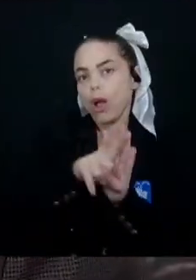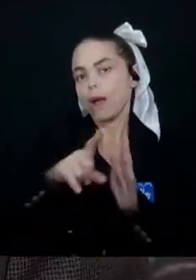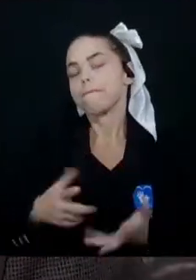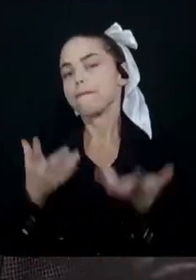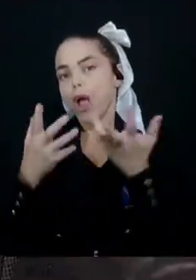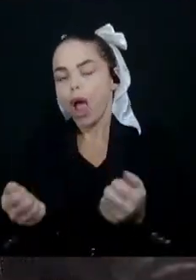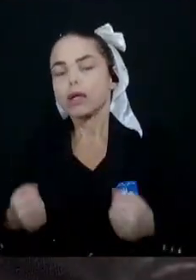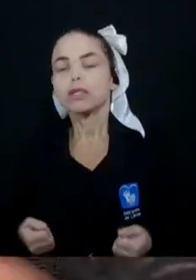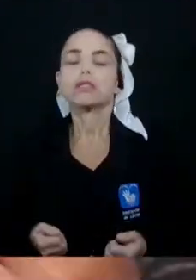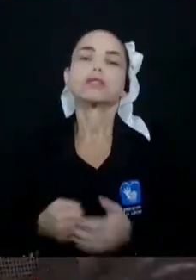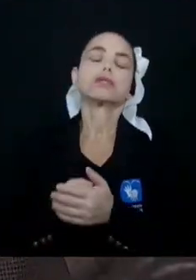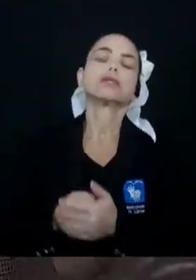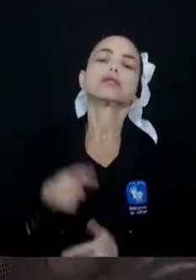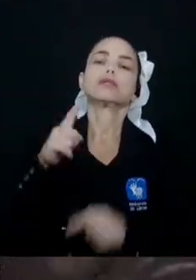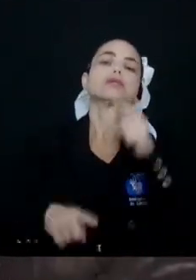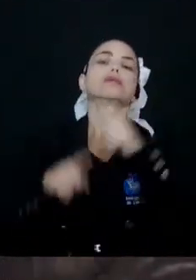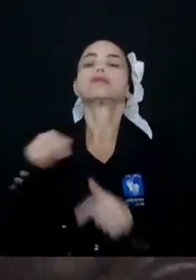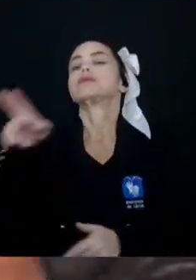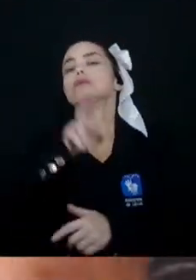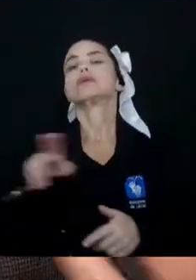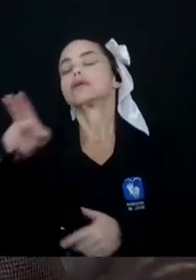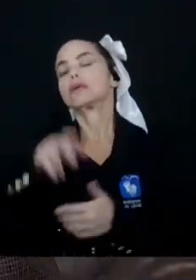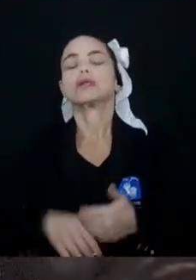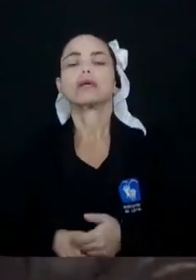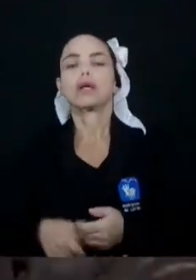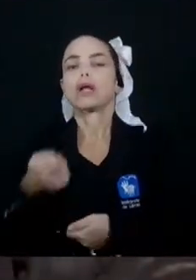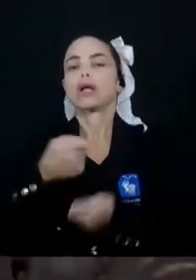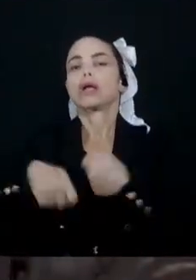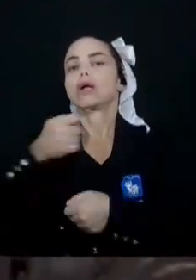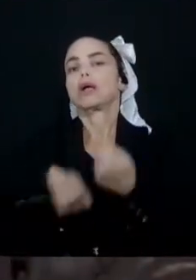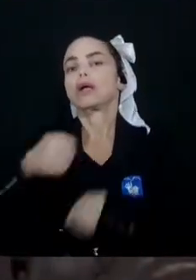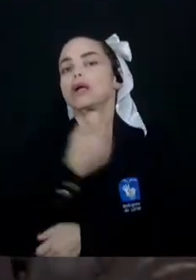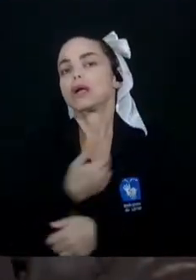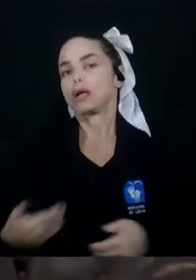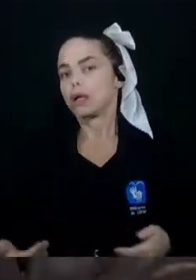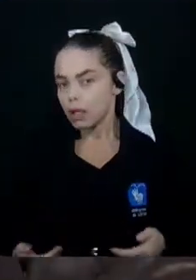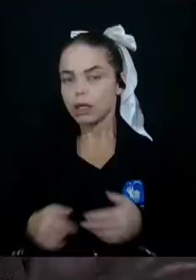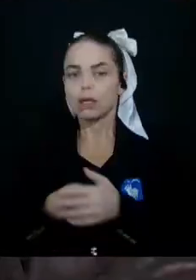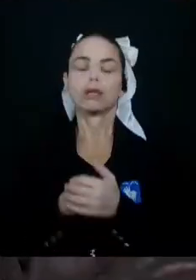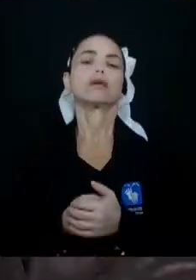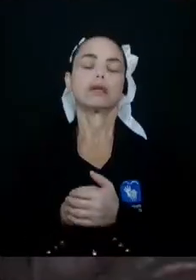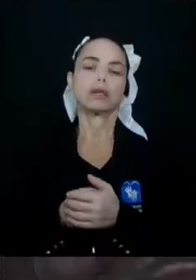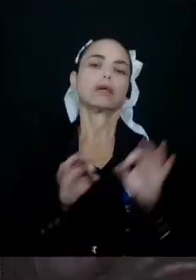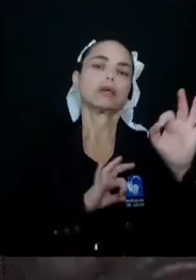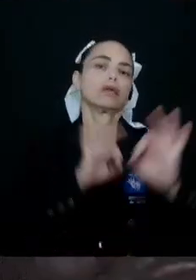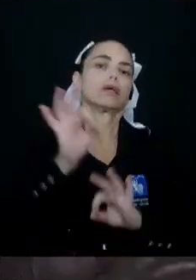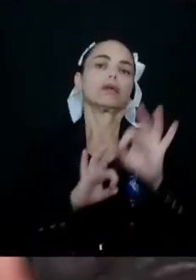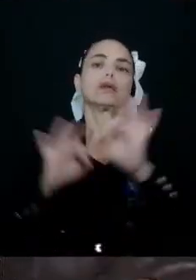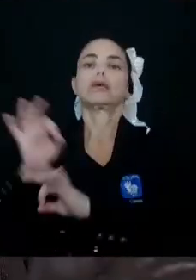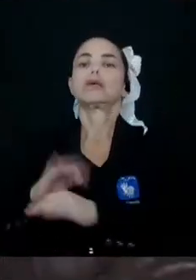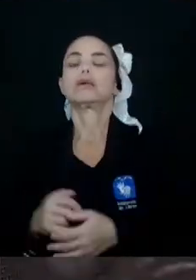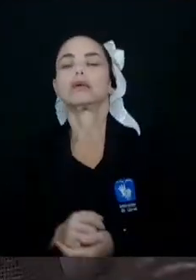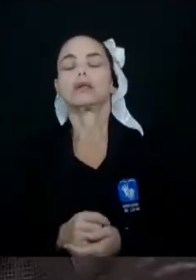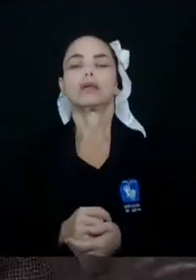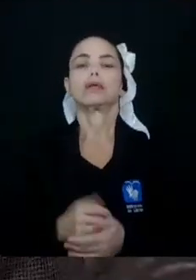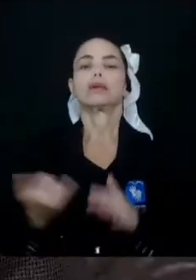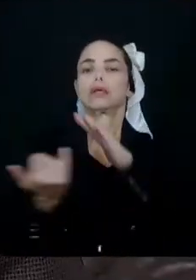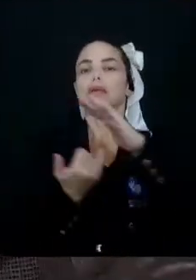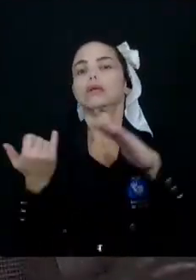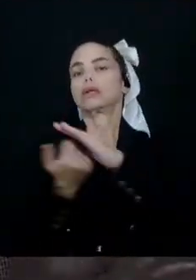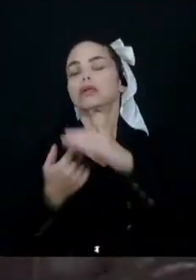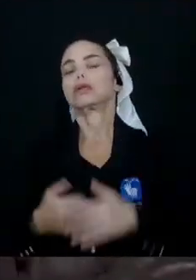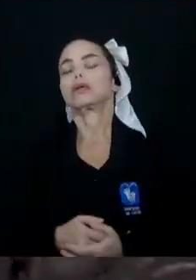possam ser utilizados ou pela administração pública ou até por organizações da sociedade, entidades sociais. Esse ano, por ser